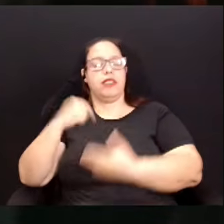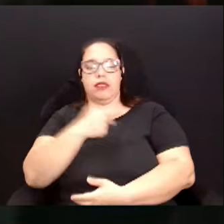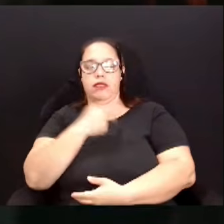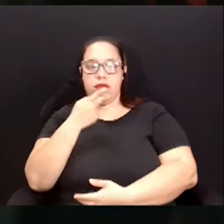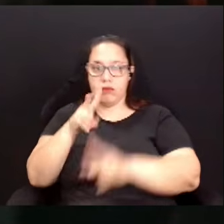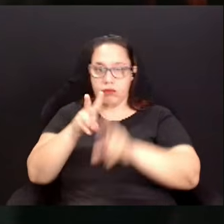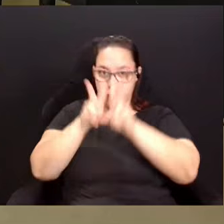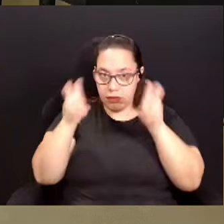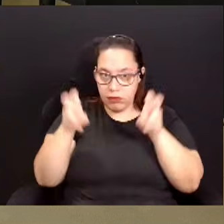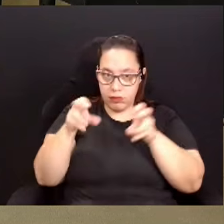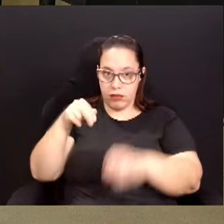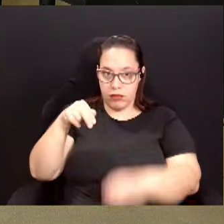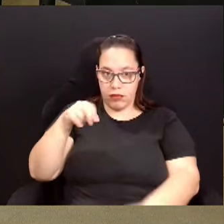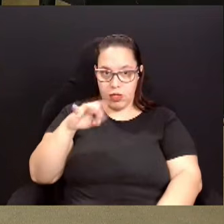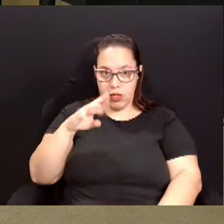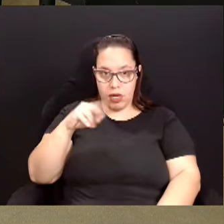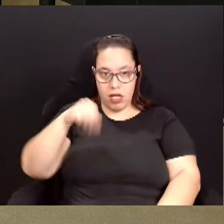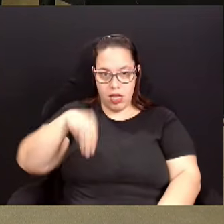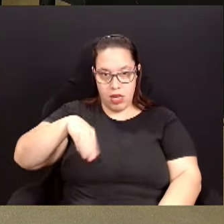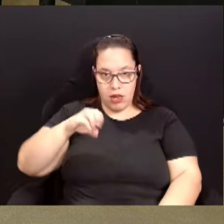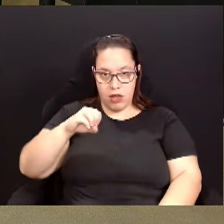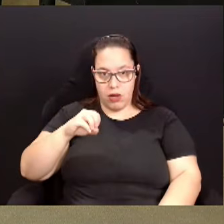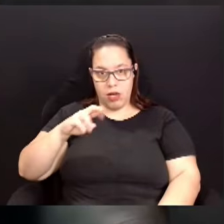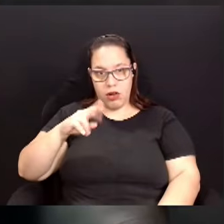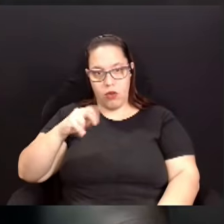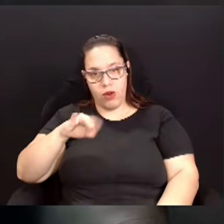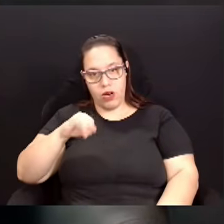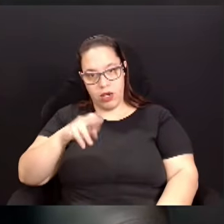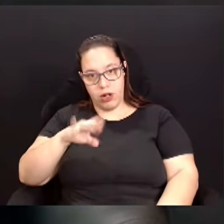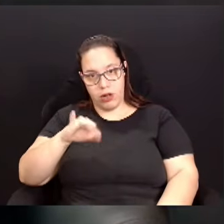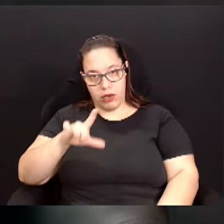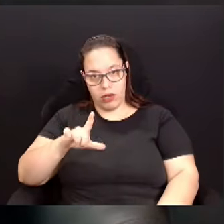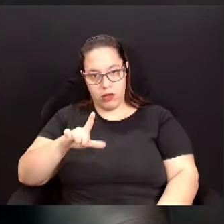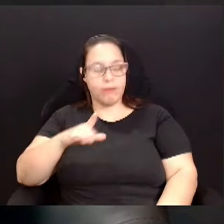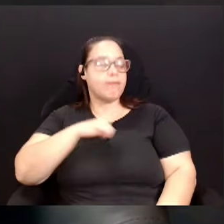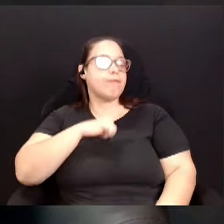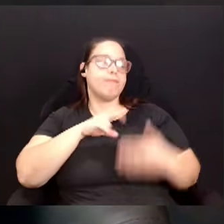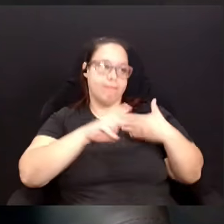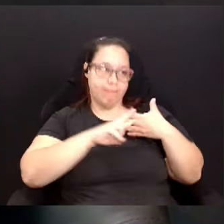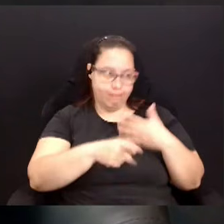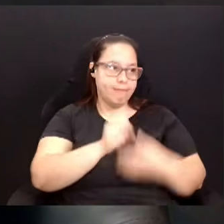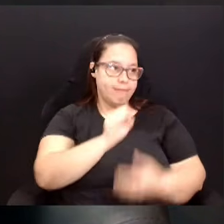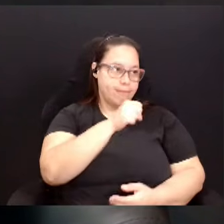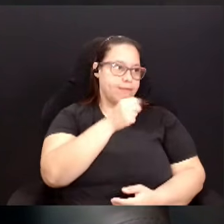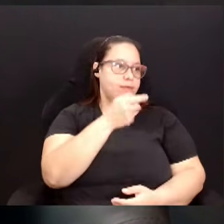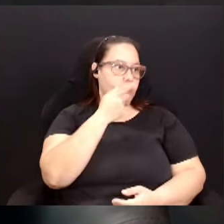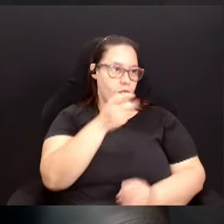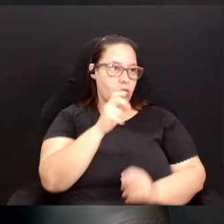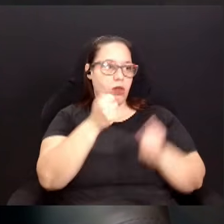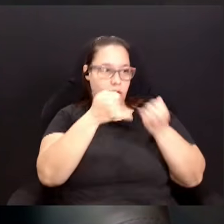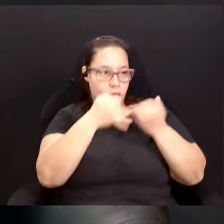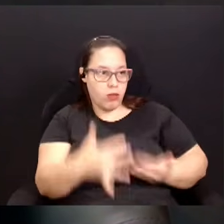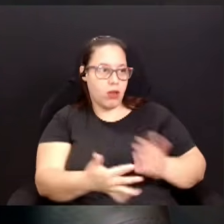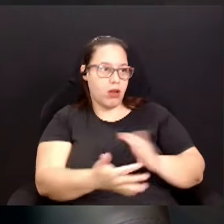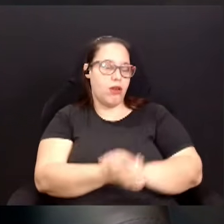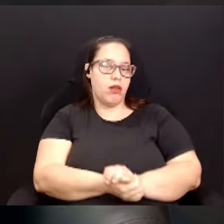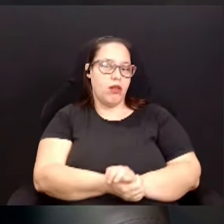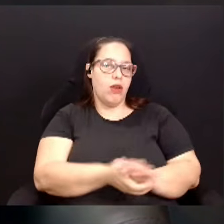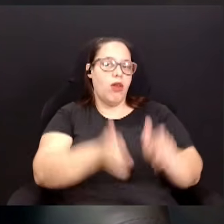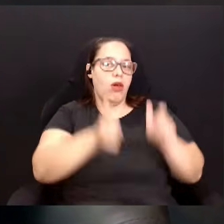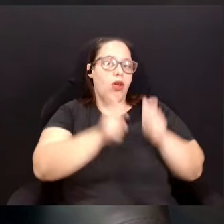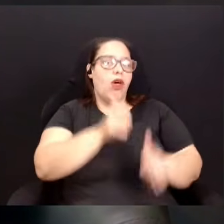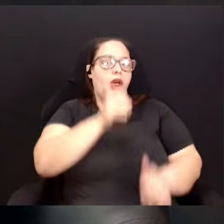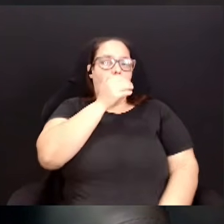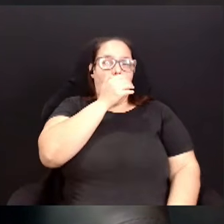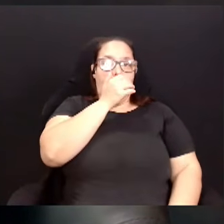narcisismo conversacional. Traz, sim. Traz bastante impacto. Bem isso que você comentou. Esse ambiente digital, ele